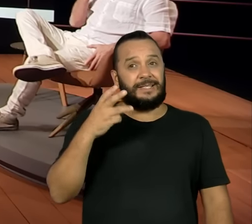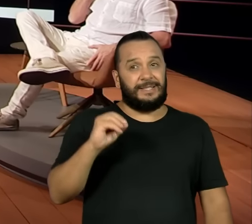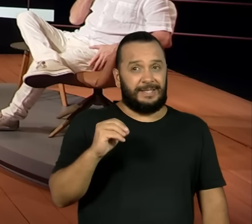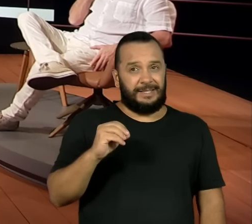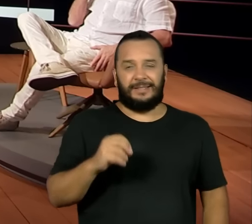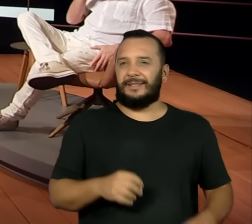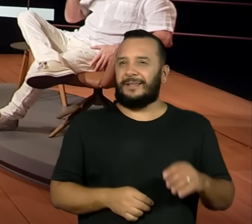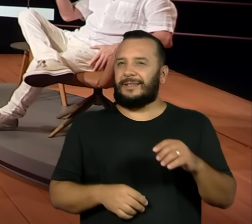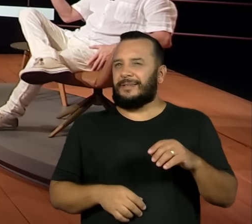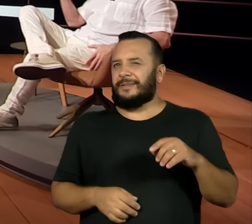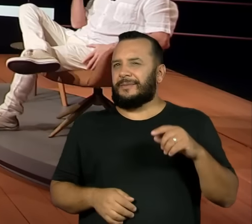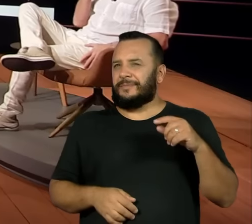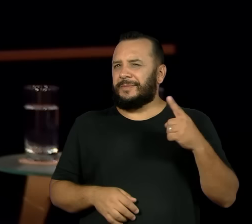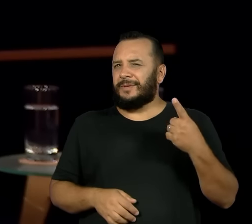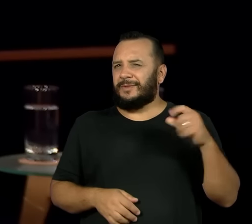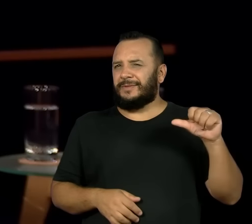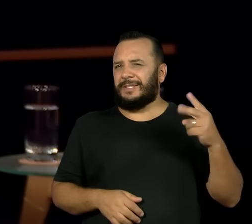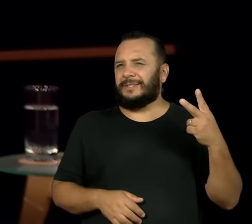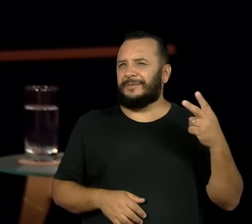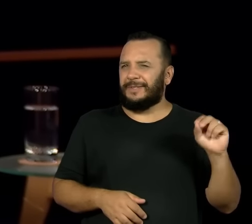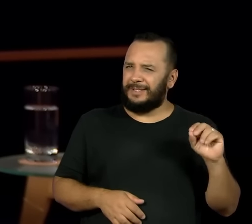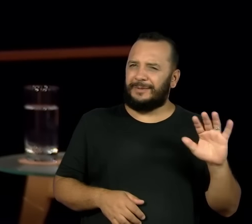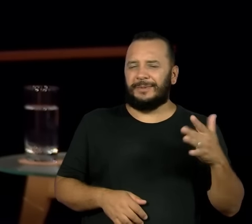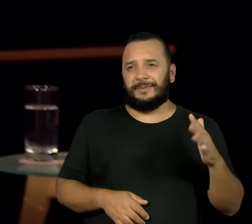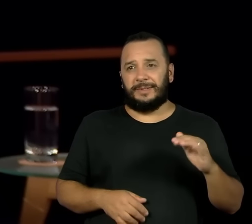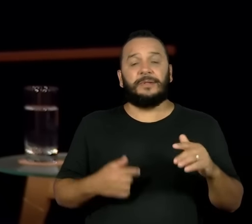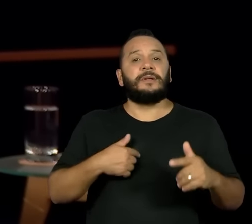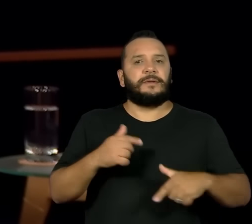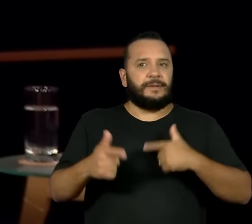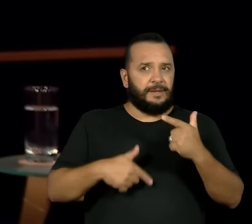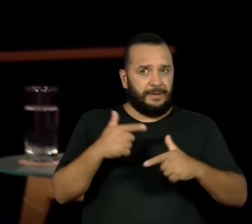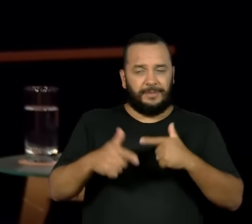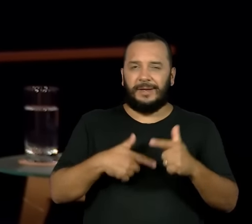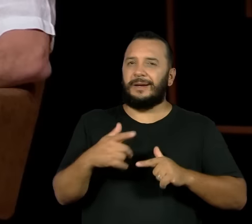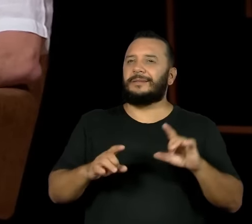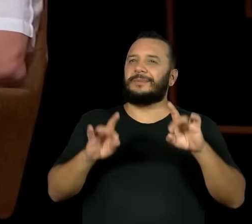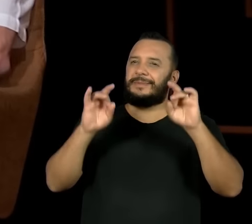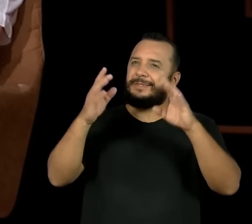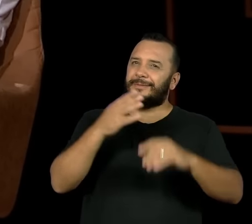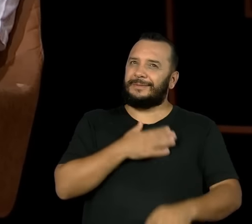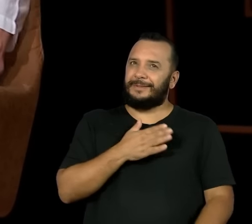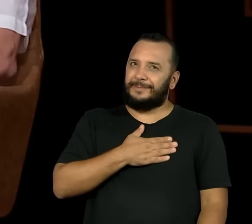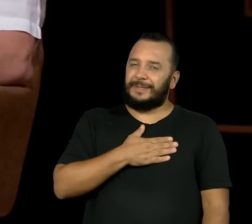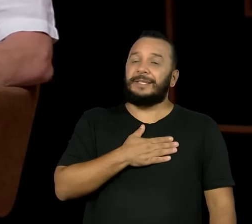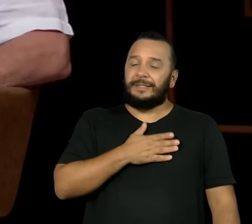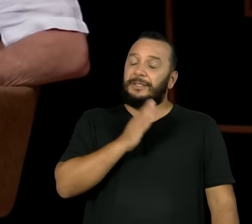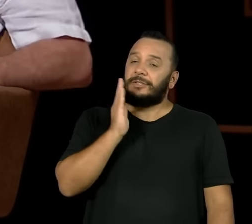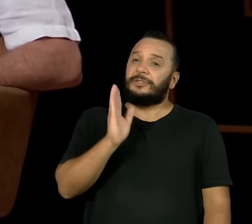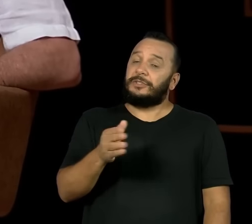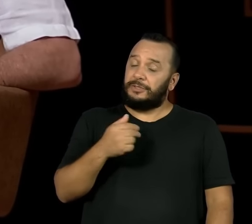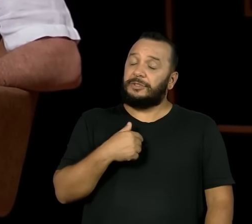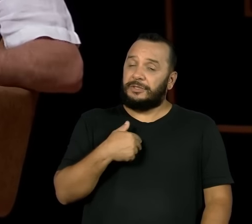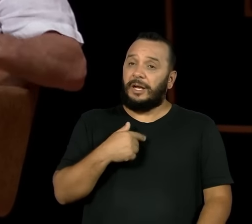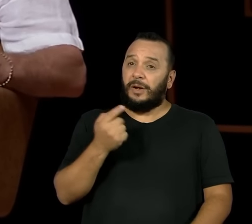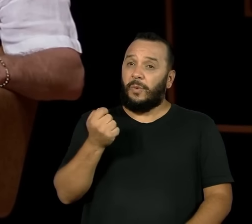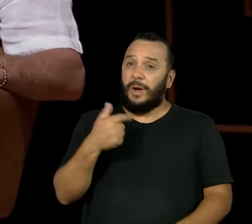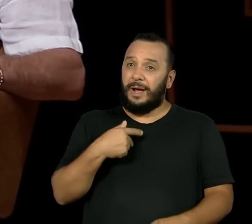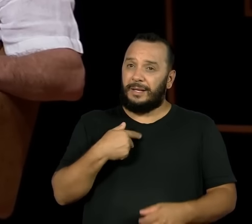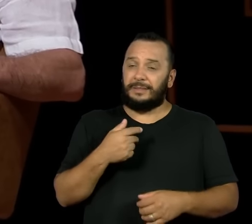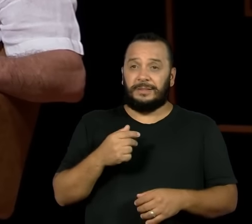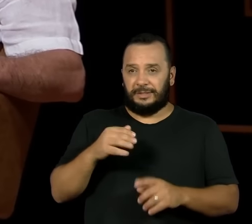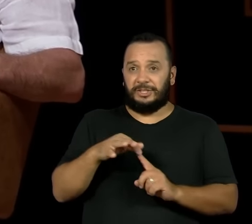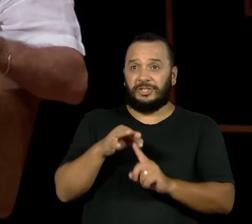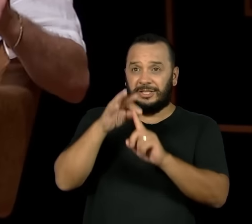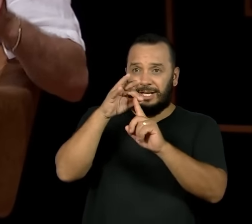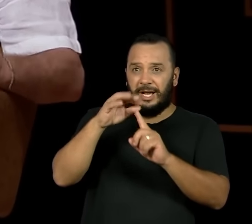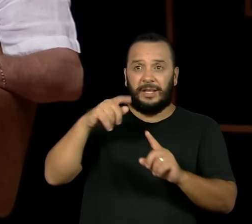anos 20 30 40 esse trabalho foi tão especial que a gente foi pro M eu fui eu fui indicado